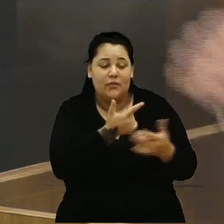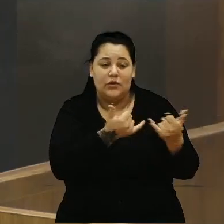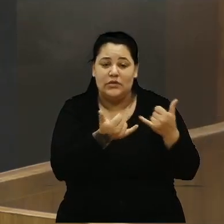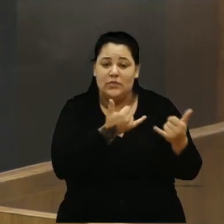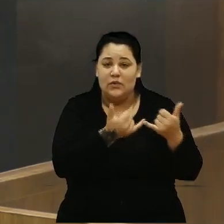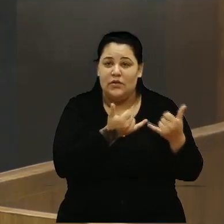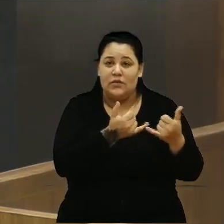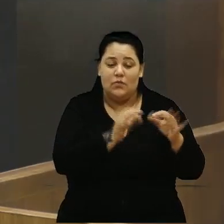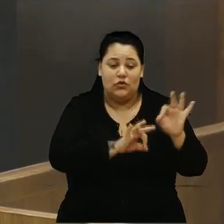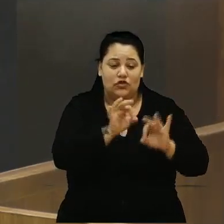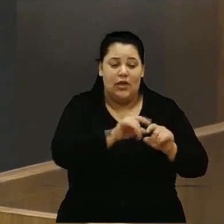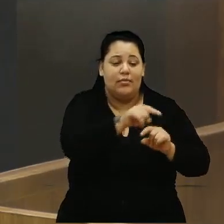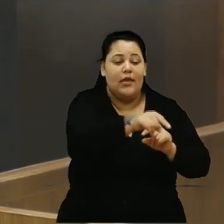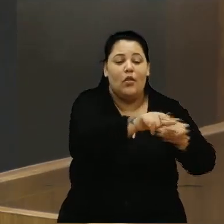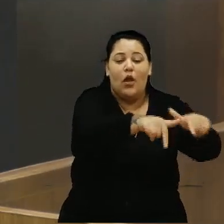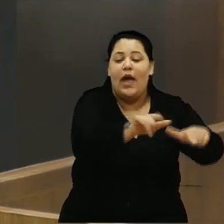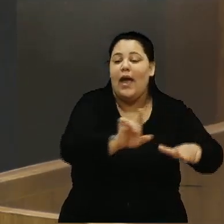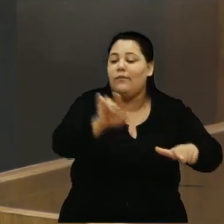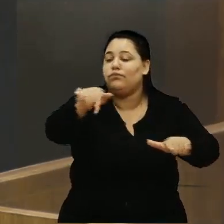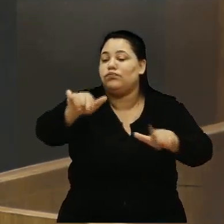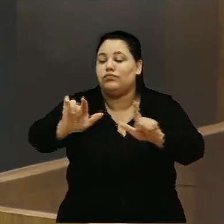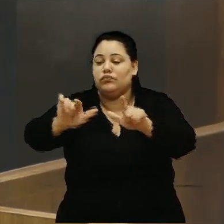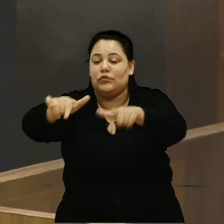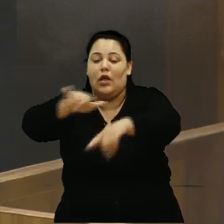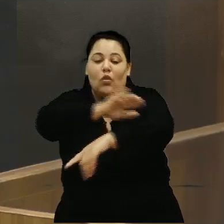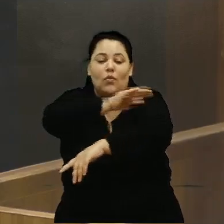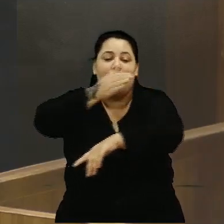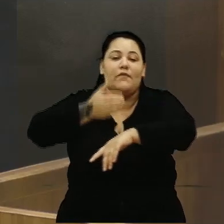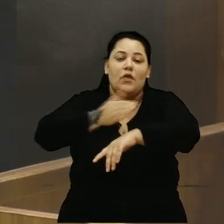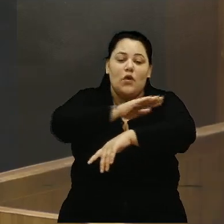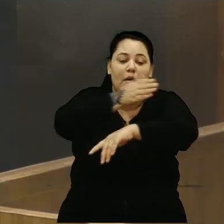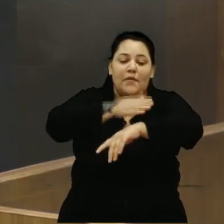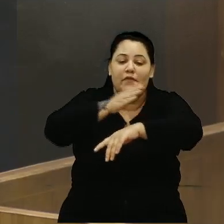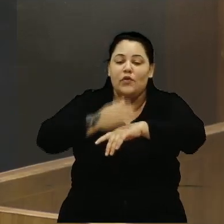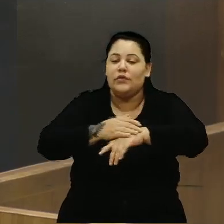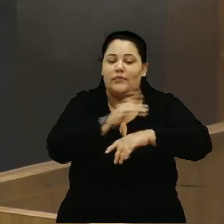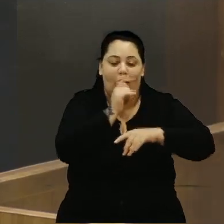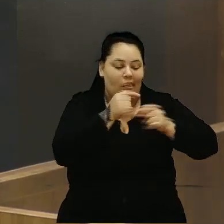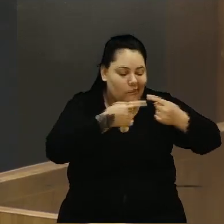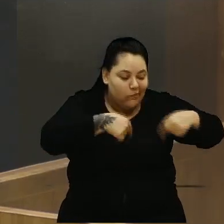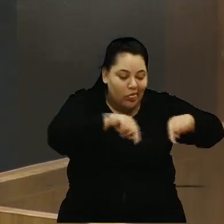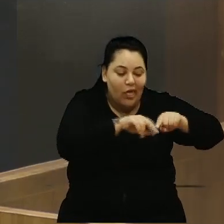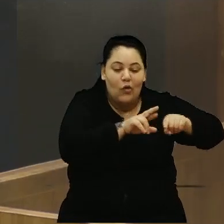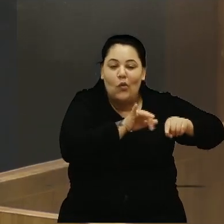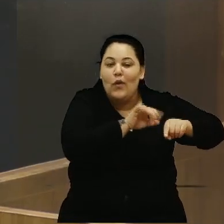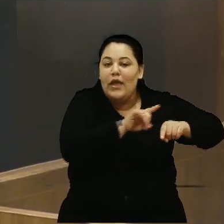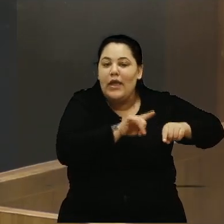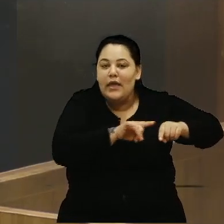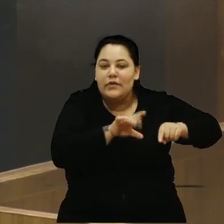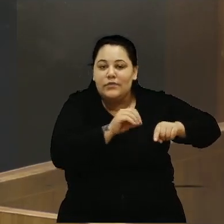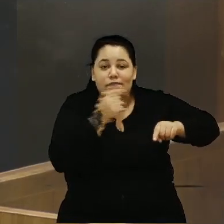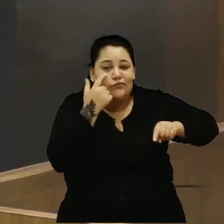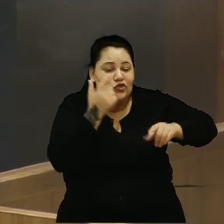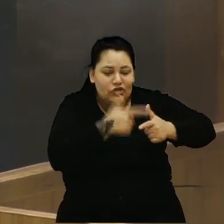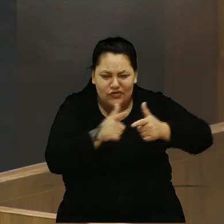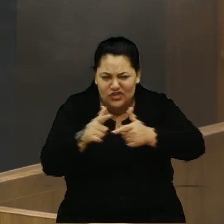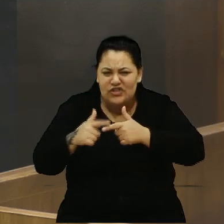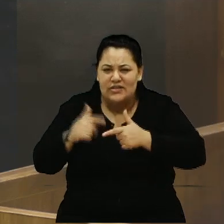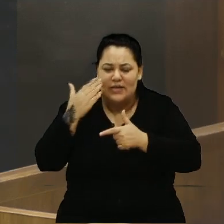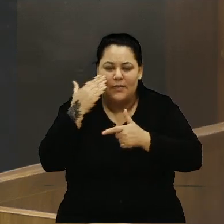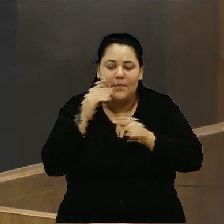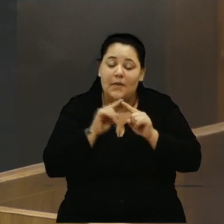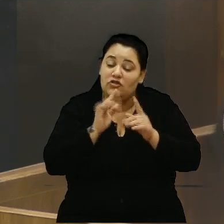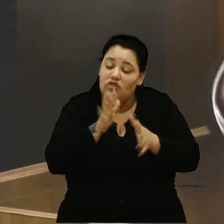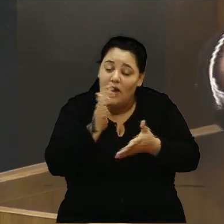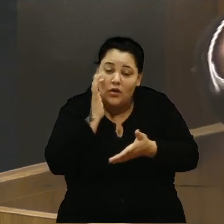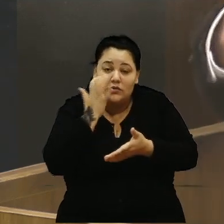projetos naquele lugar, daqui a pouco outra parte nos pavilhão, tá, lá na Lagoa do Risso, para lá e para cá. Mas já que aconteceu isso aí, então vamos pegar isso, já